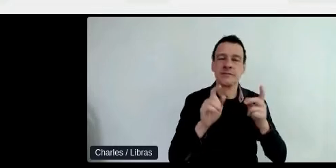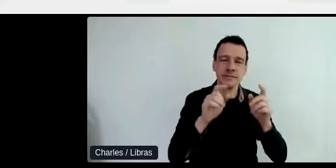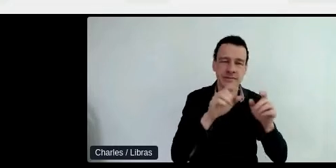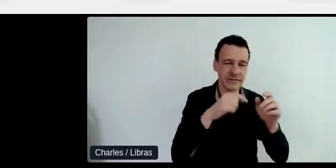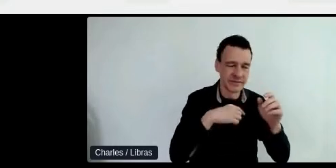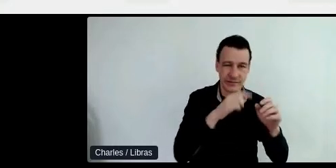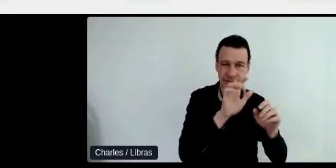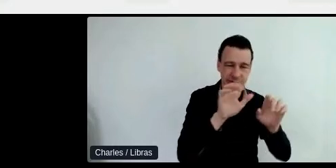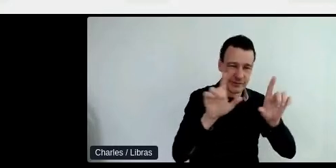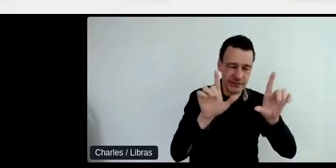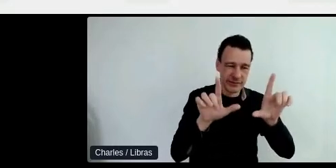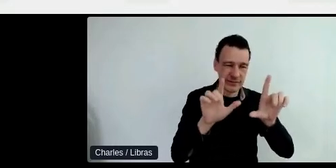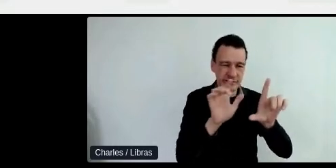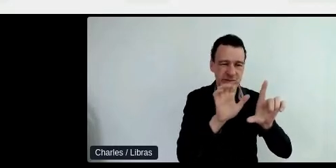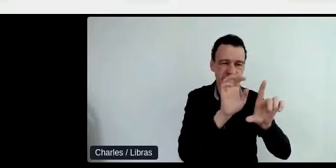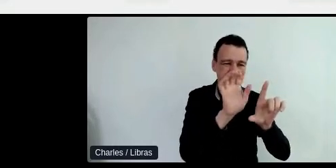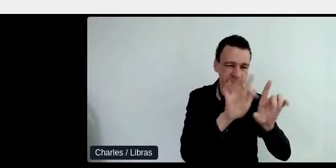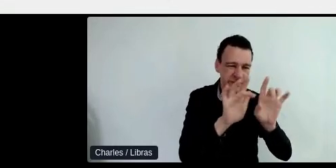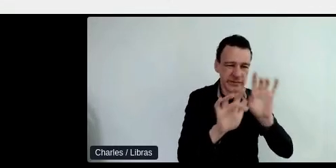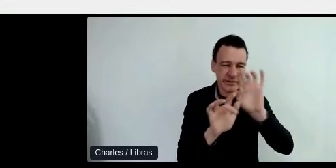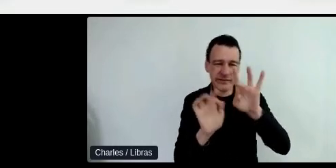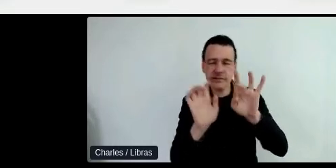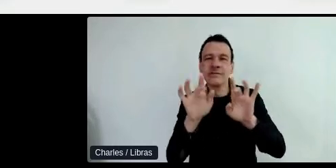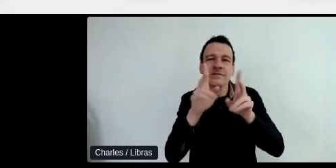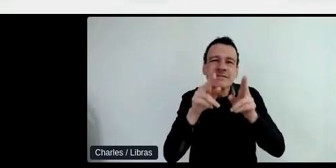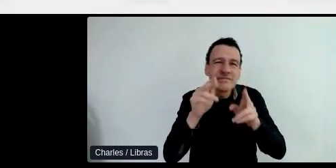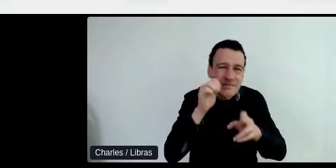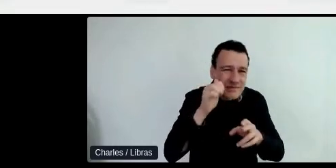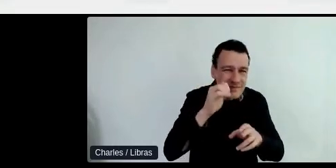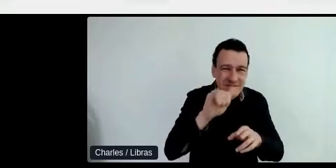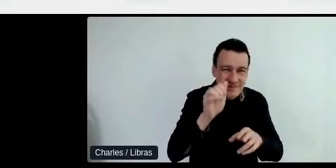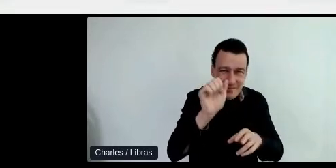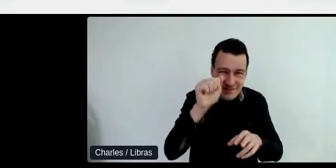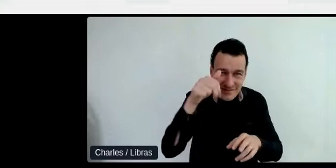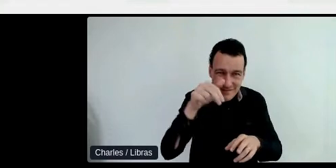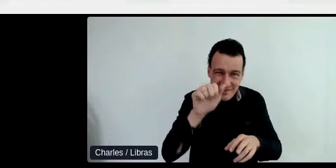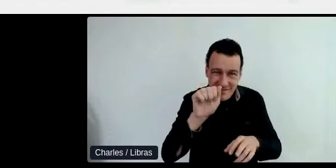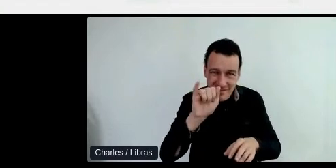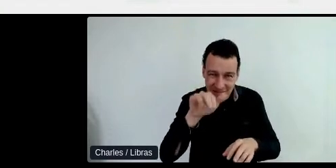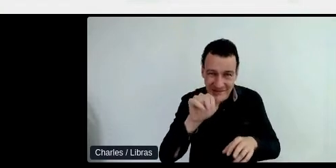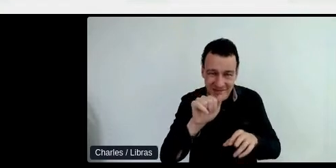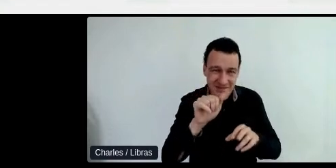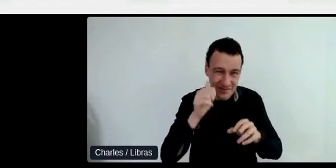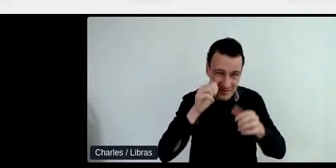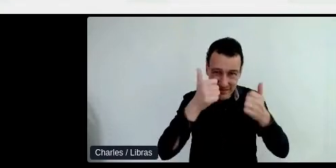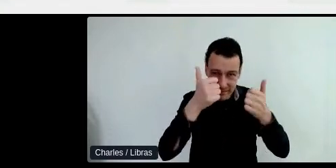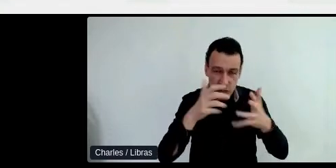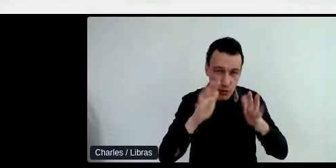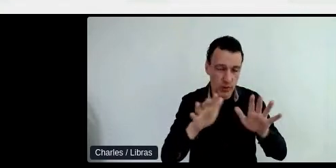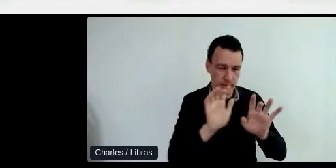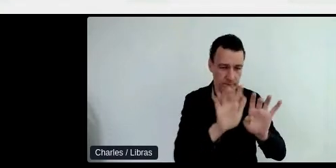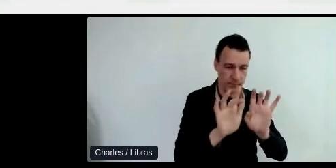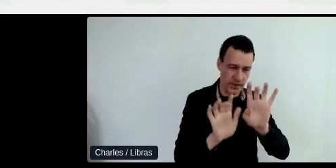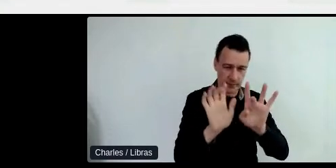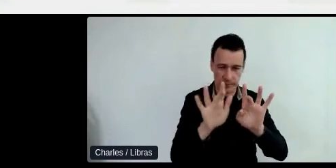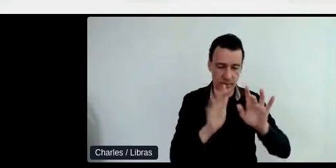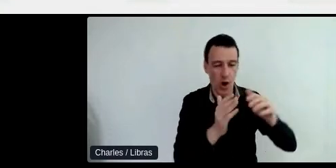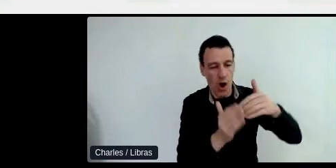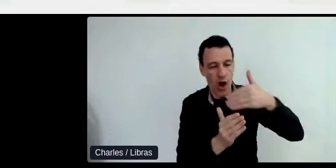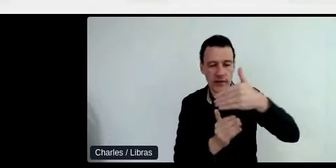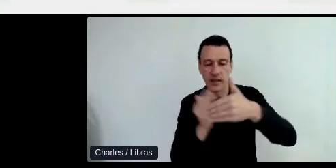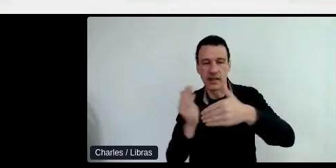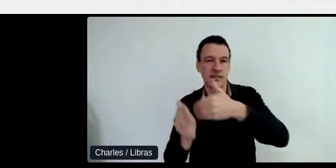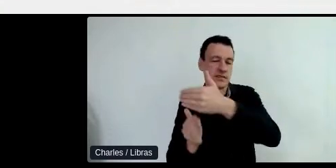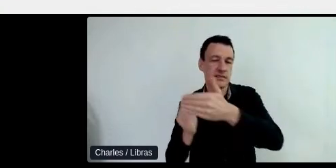né, como foi citado lá pela Janaína, ela se observa a ordem de navegação dos componentes dessa